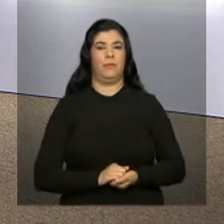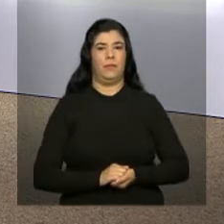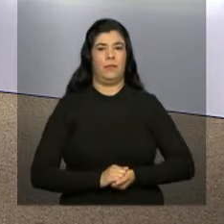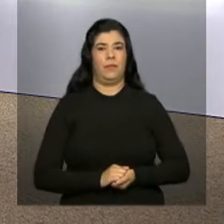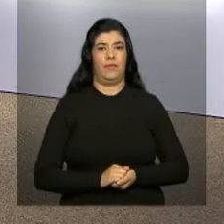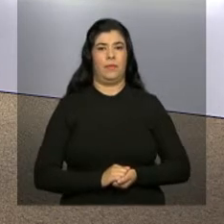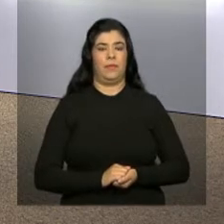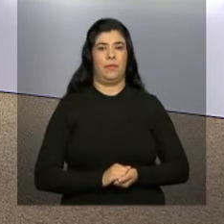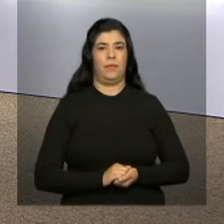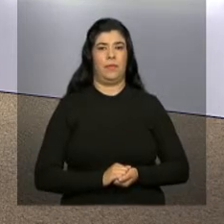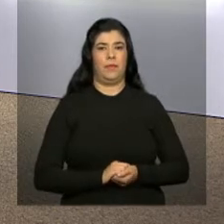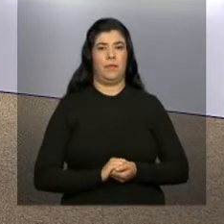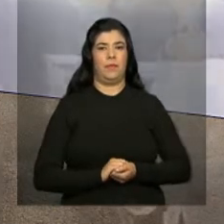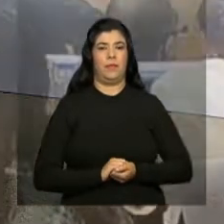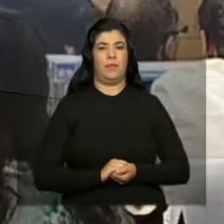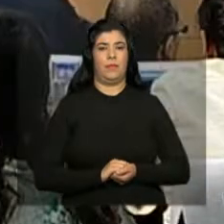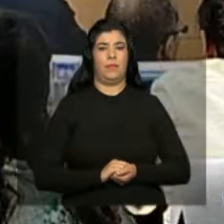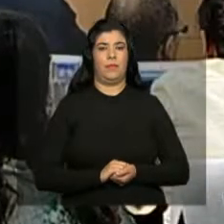acompanhar